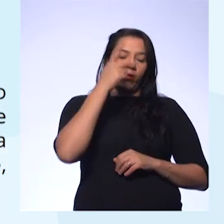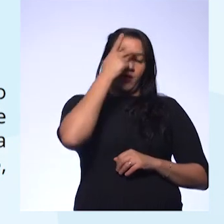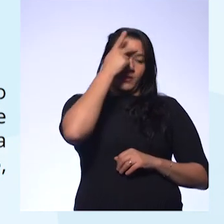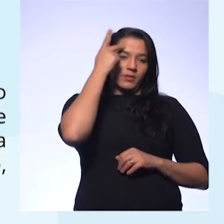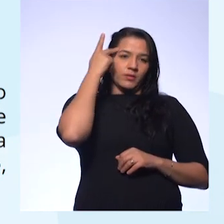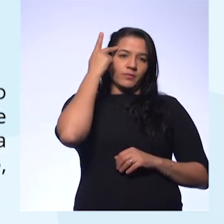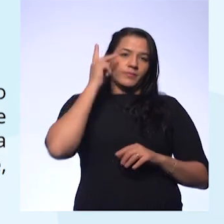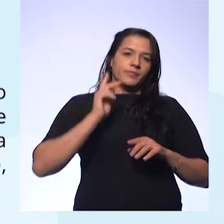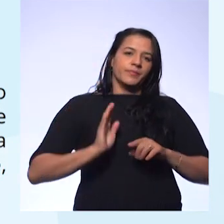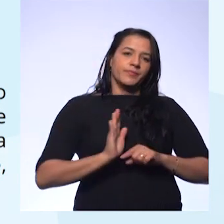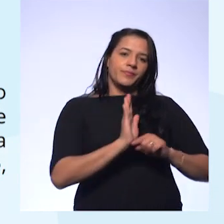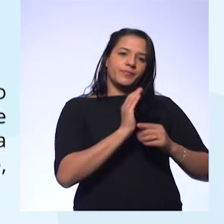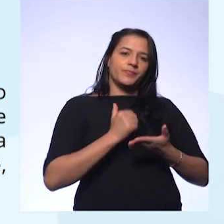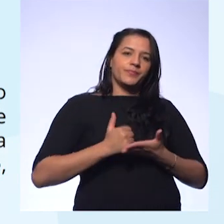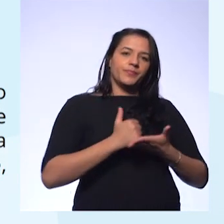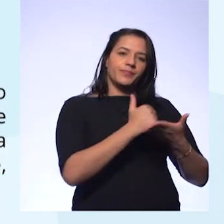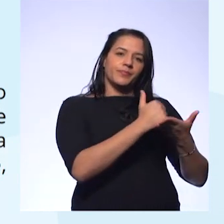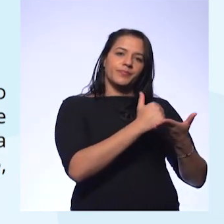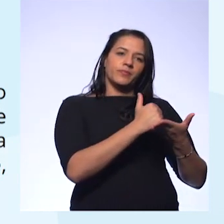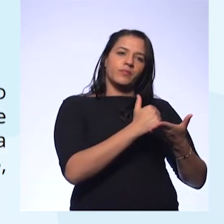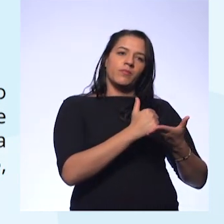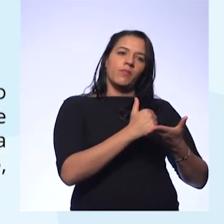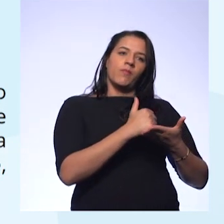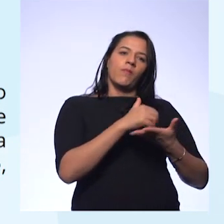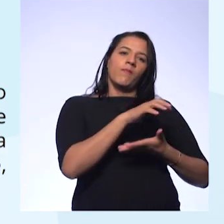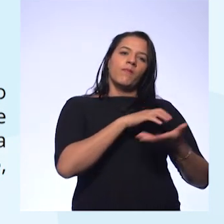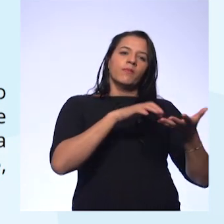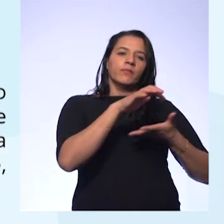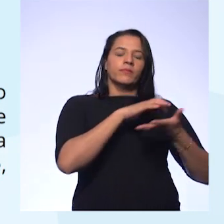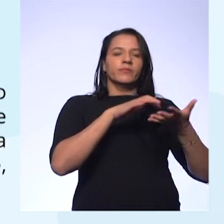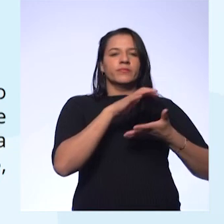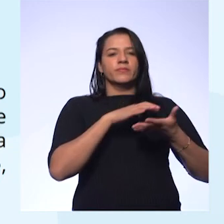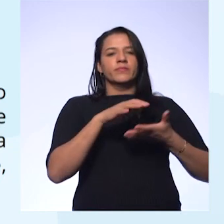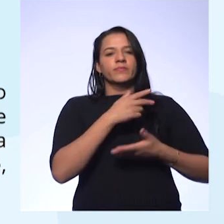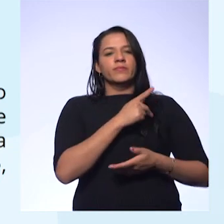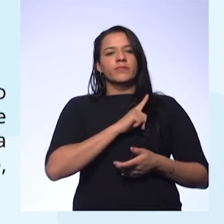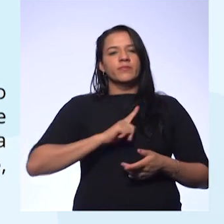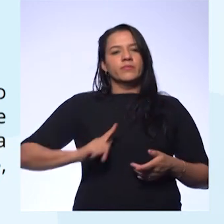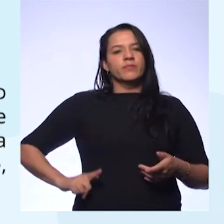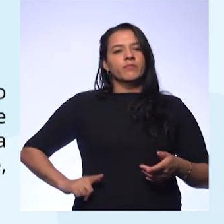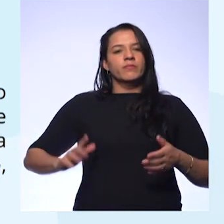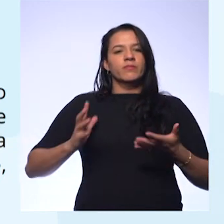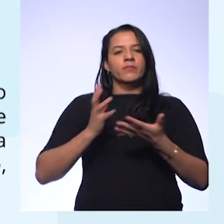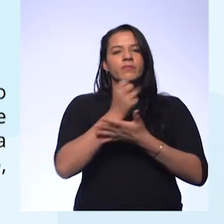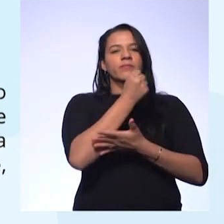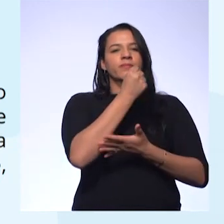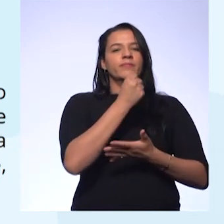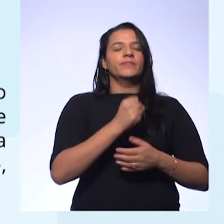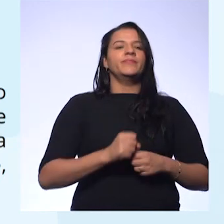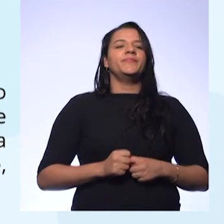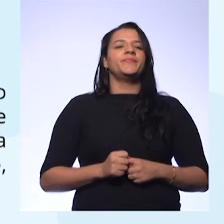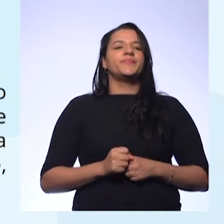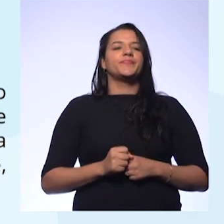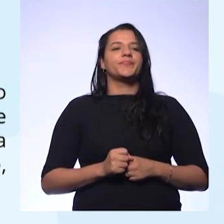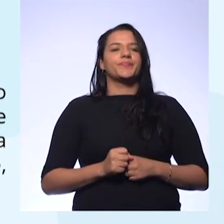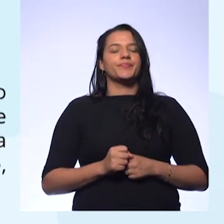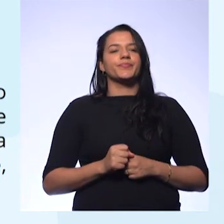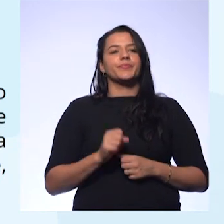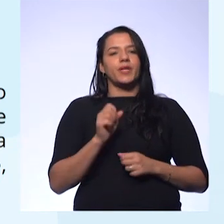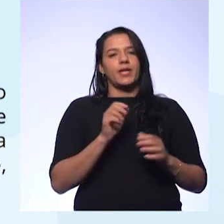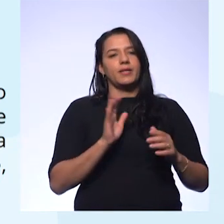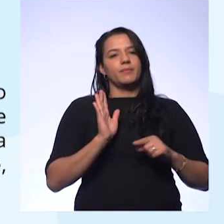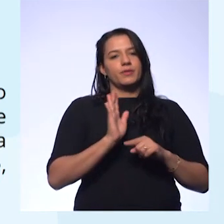porque apoiaram esse movimento que levou Getúlio Vargas ao poder. Então, foi um jeito dele recompensar o apoio,